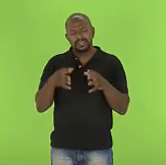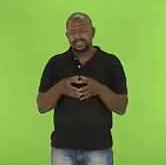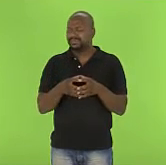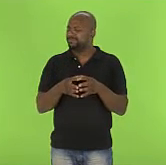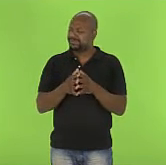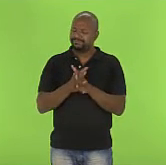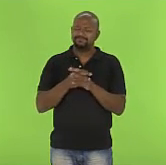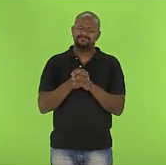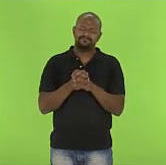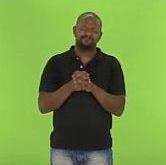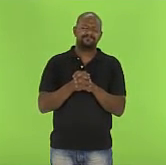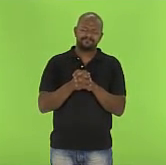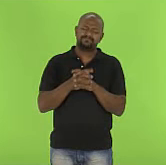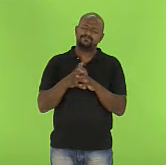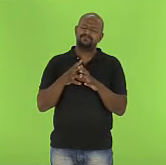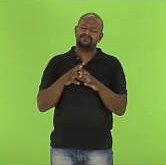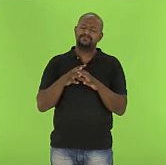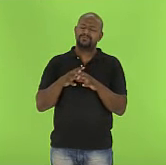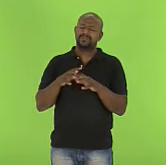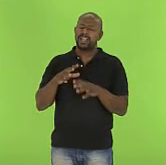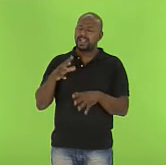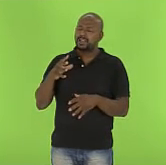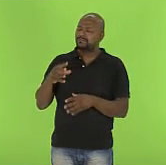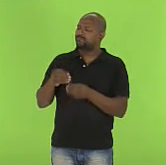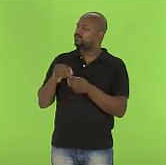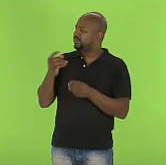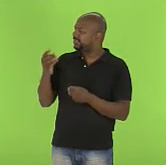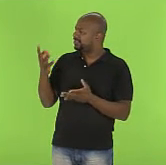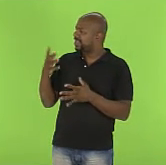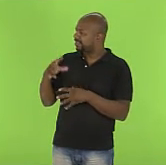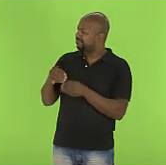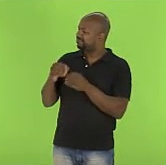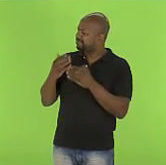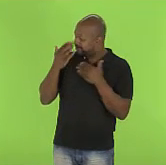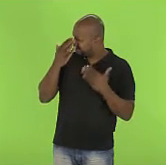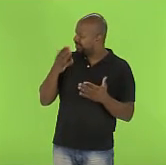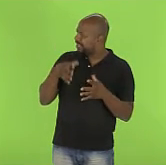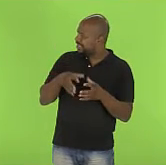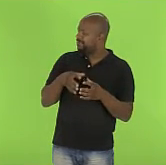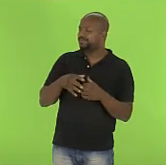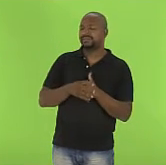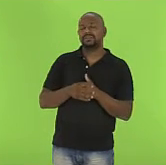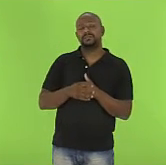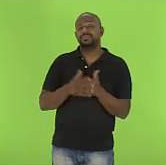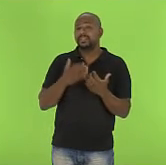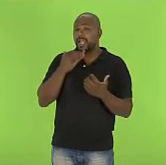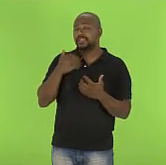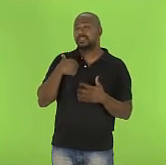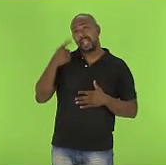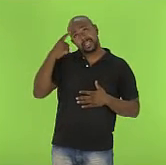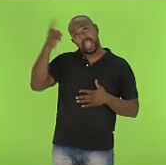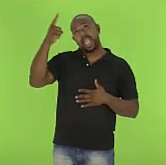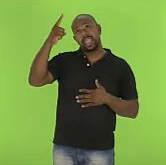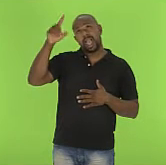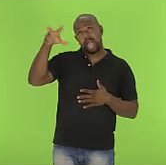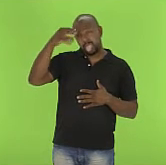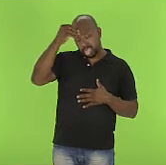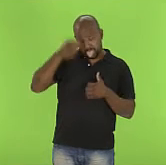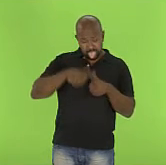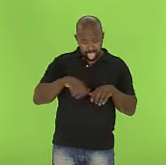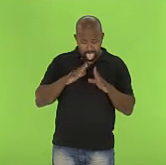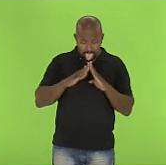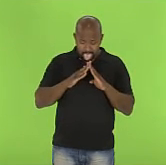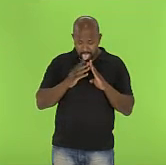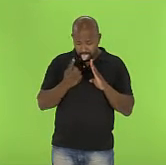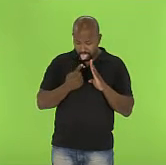equipe, gente. Queria reforçar isso, porque não adiantaria nada eu ter essa ideia e ficar na